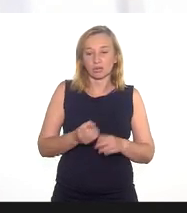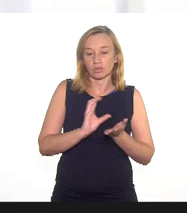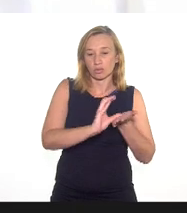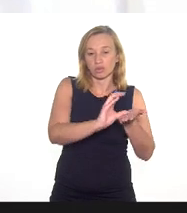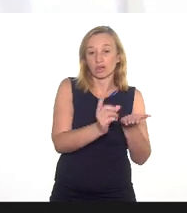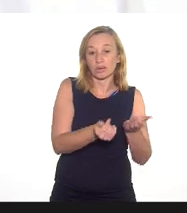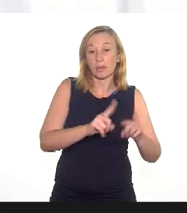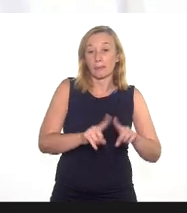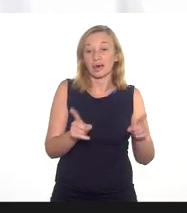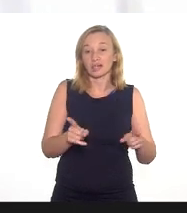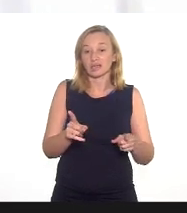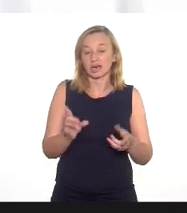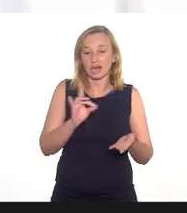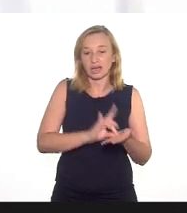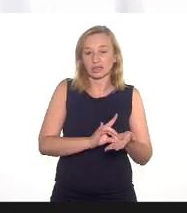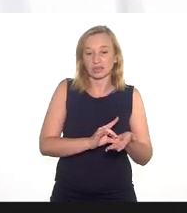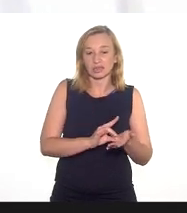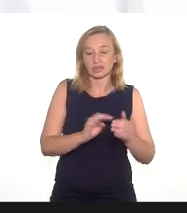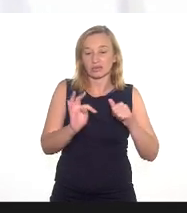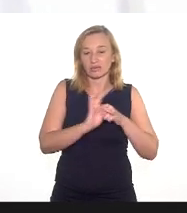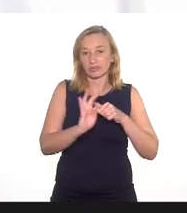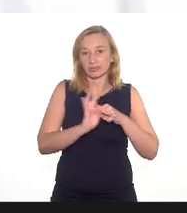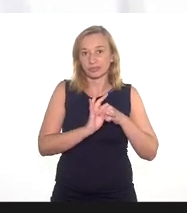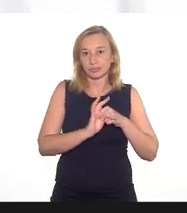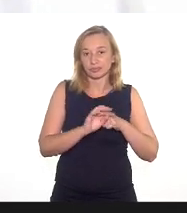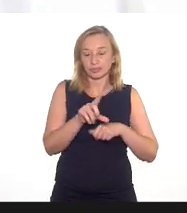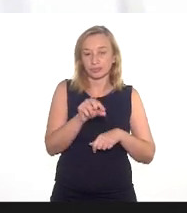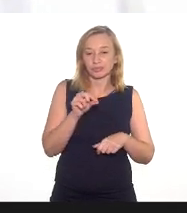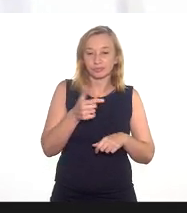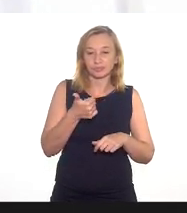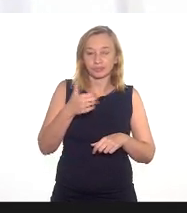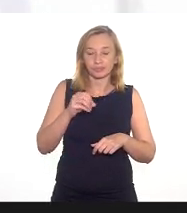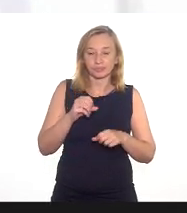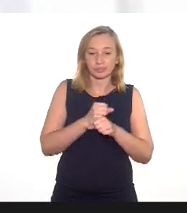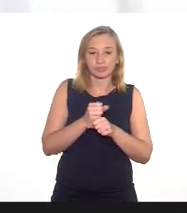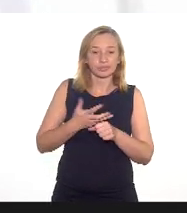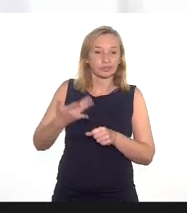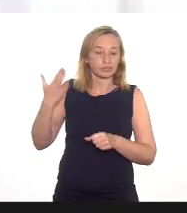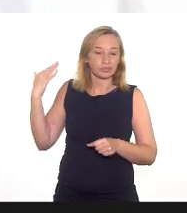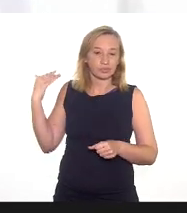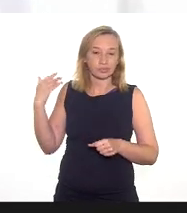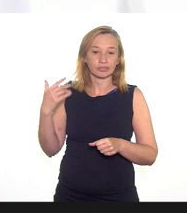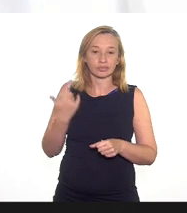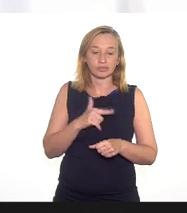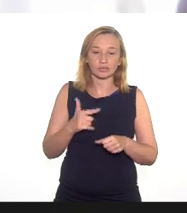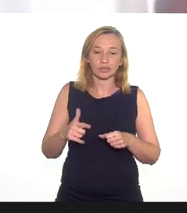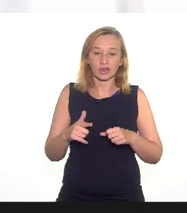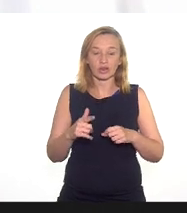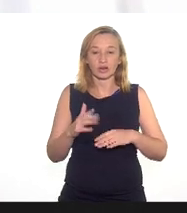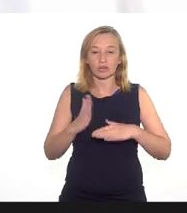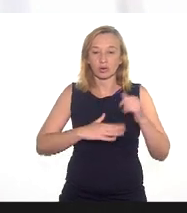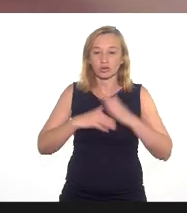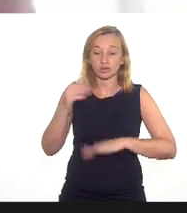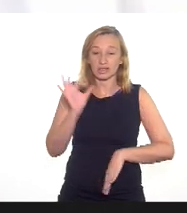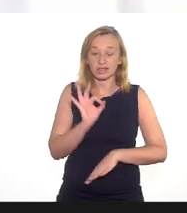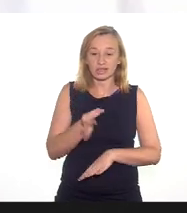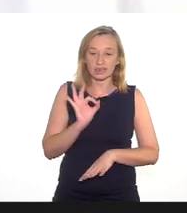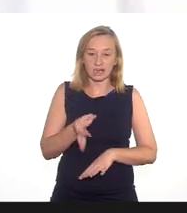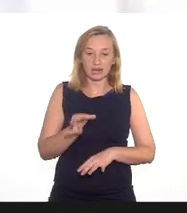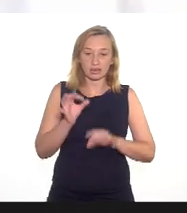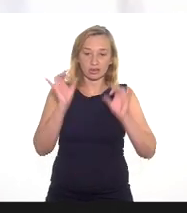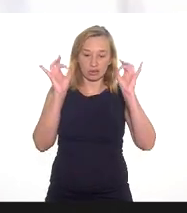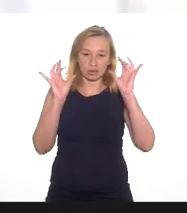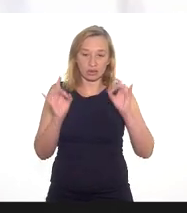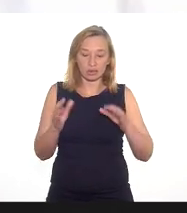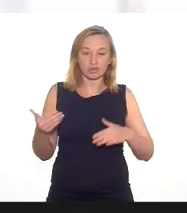da FATEC, ela foi feita uma opção há quase 10 anos atrás de optar por funcionários terceirizados. Então, até que esses terceirizados cheguem na